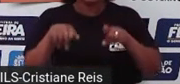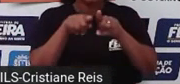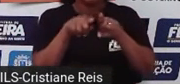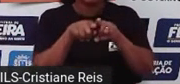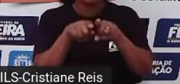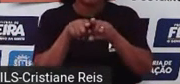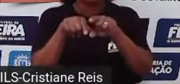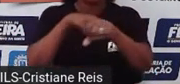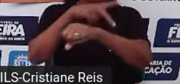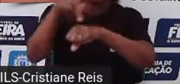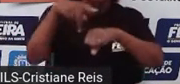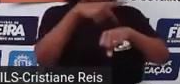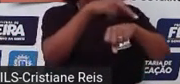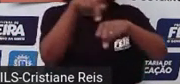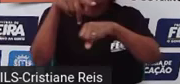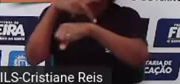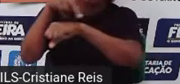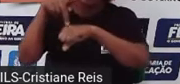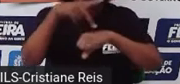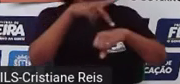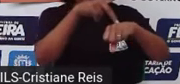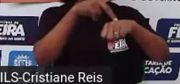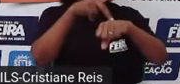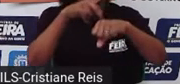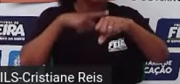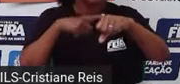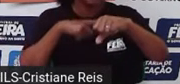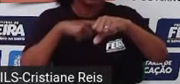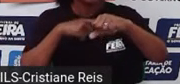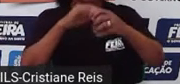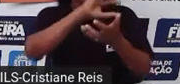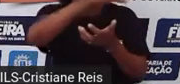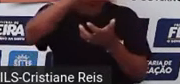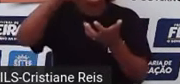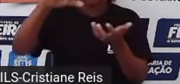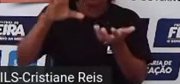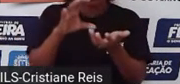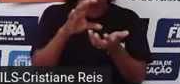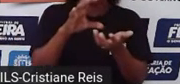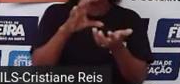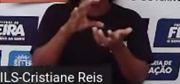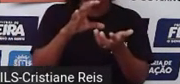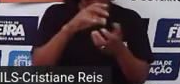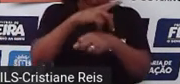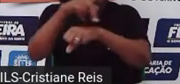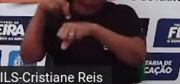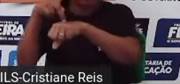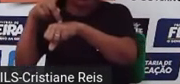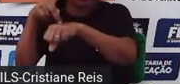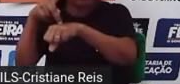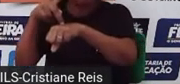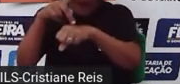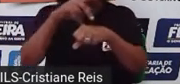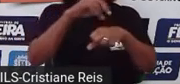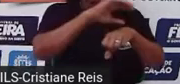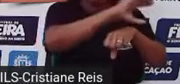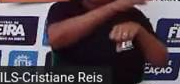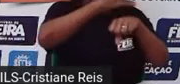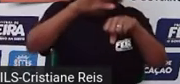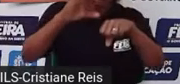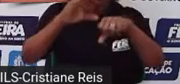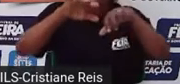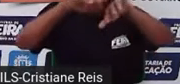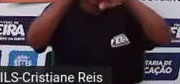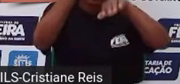países né que estão em mais de um continente né que são chamados os países transcontinentais é Continental que é a exemplo